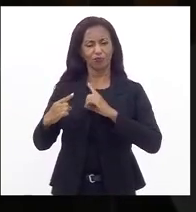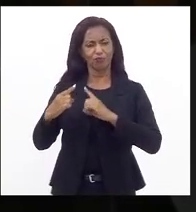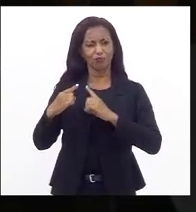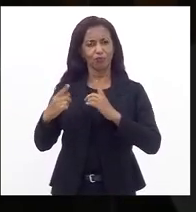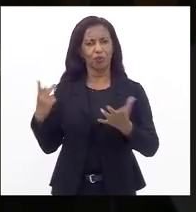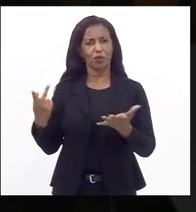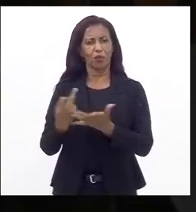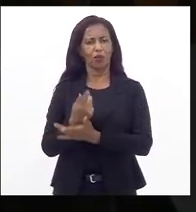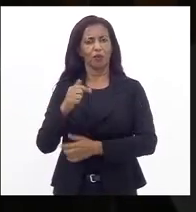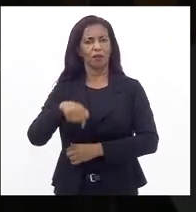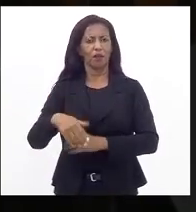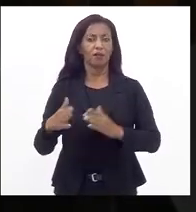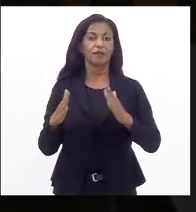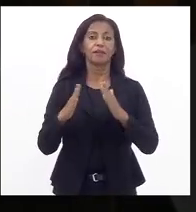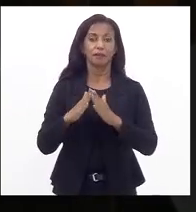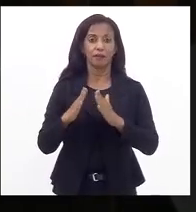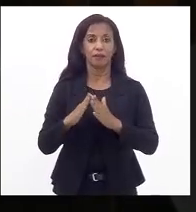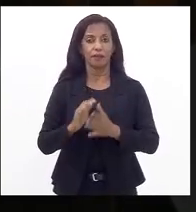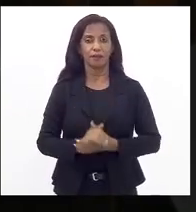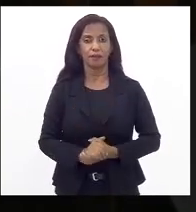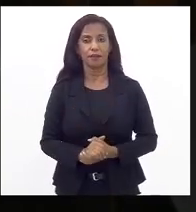casa a